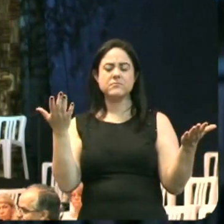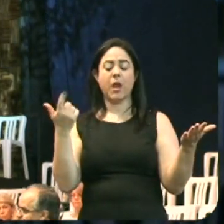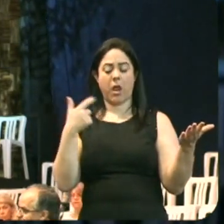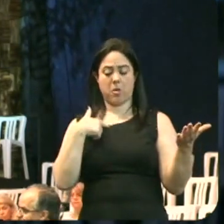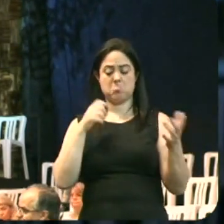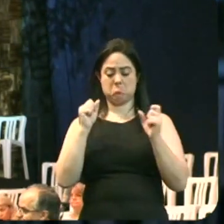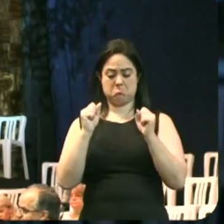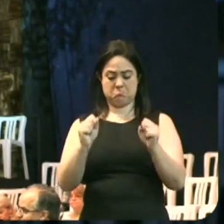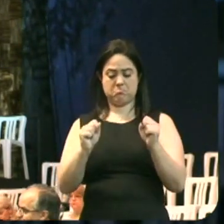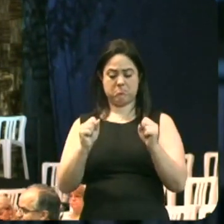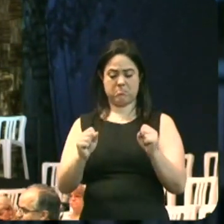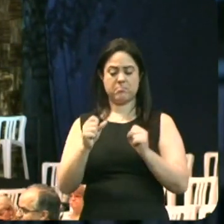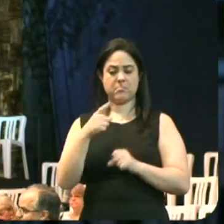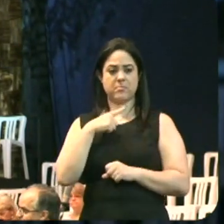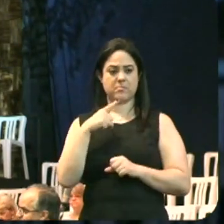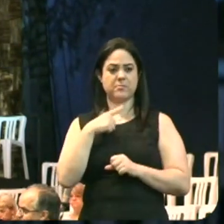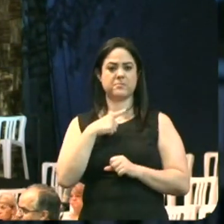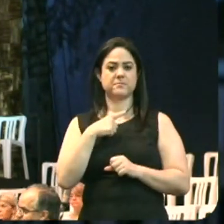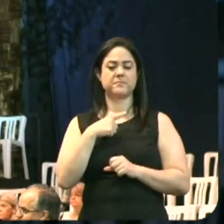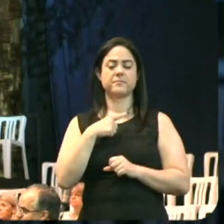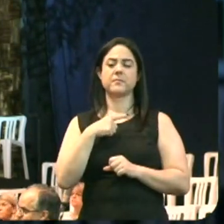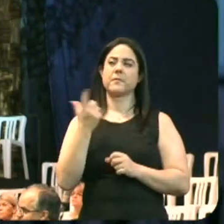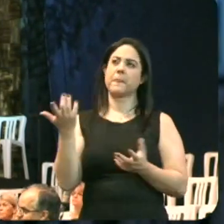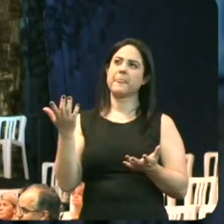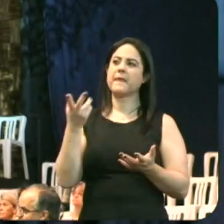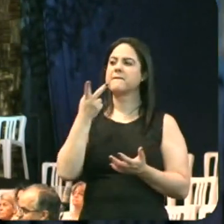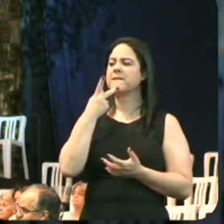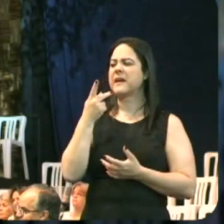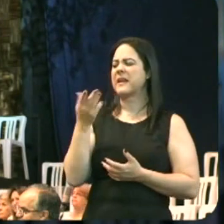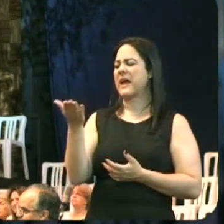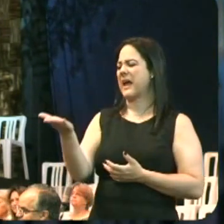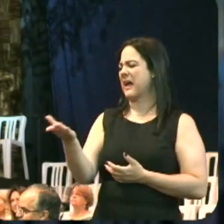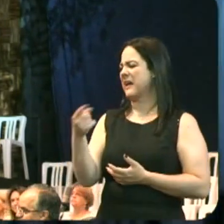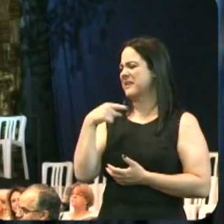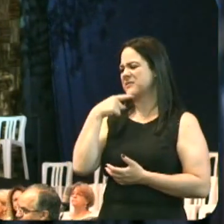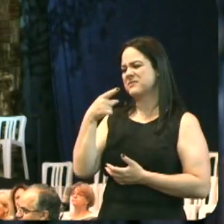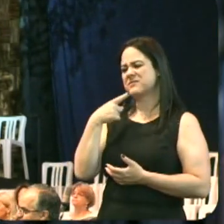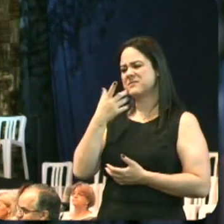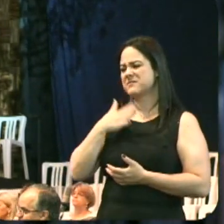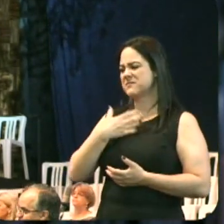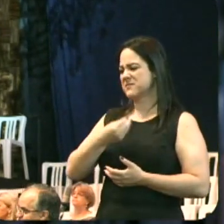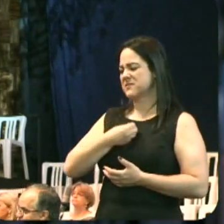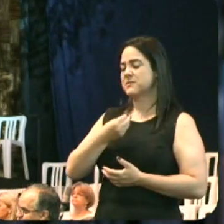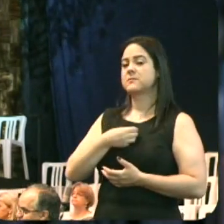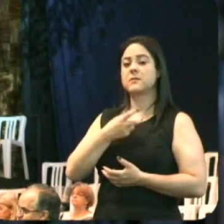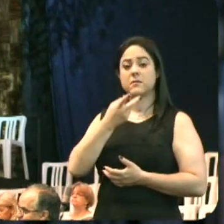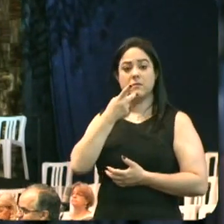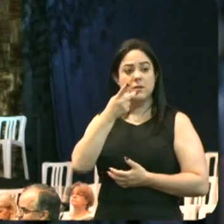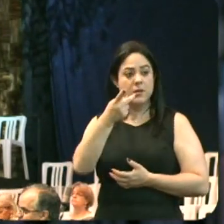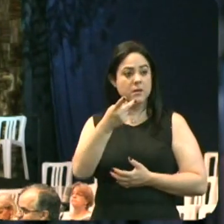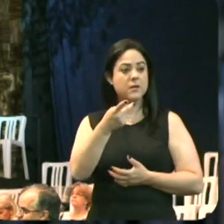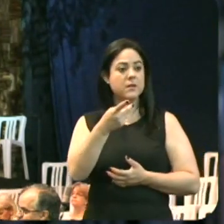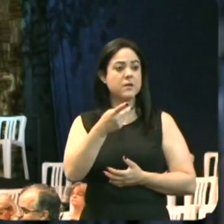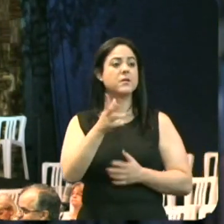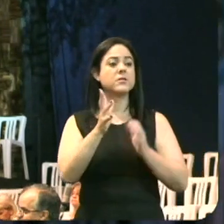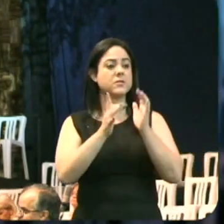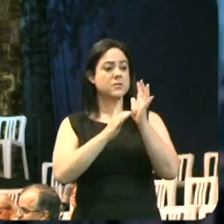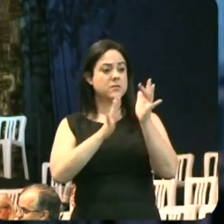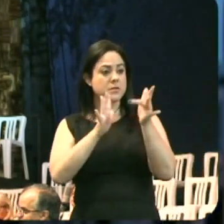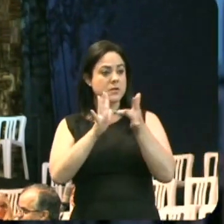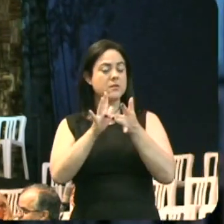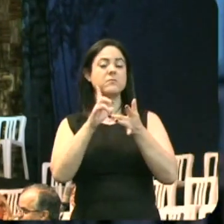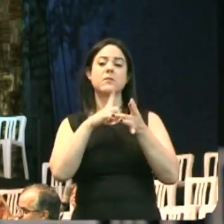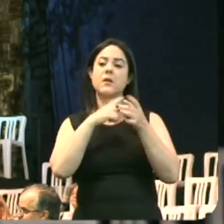Eu sou poderoso. Você diz, olha, isso aqui não tem jeito na minha vida. Eu quero dizer para você, Jesus